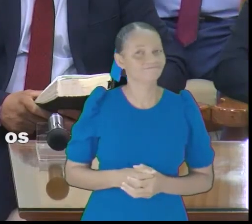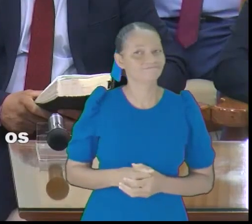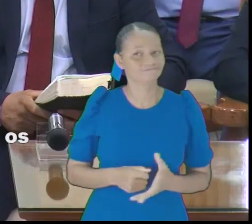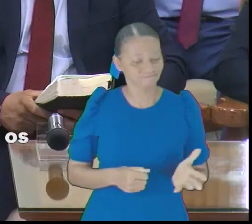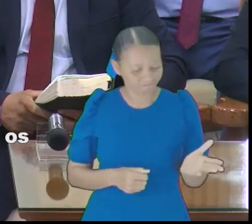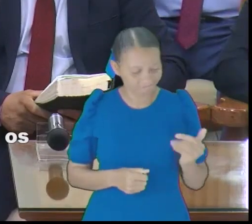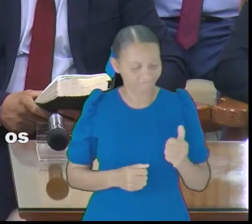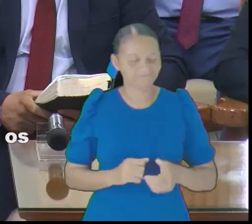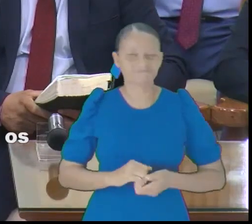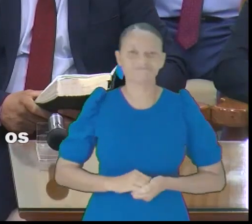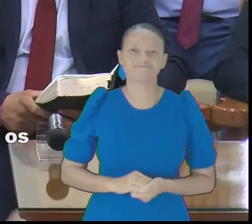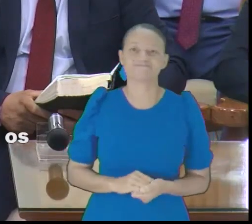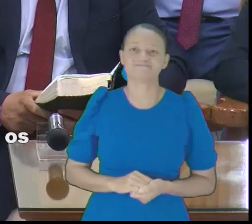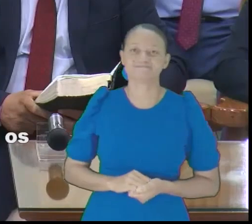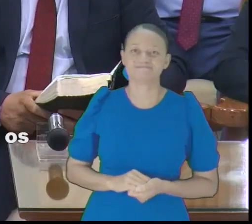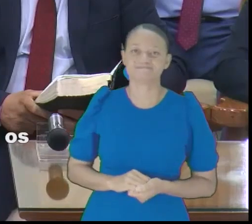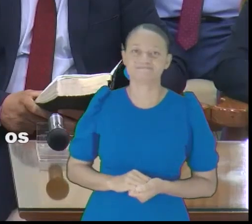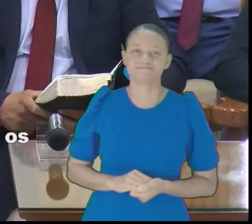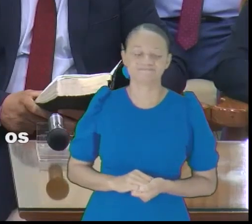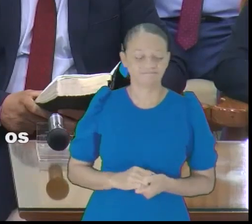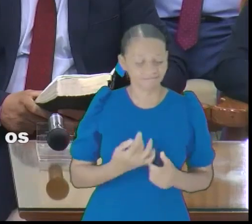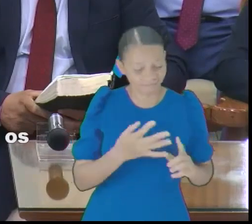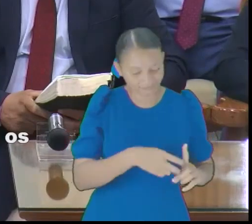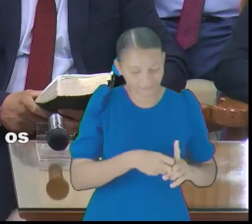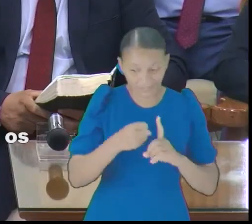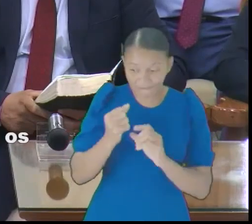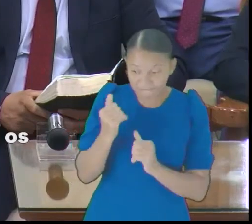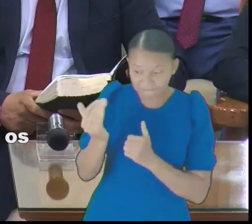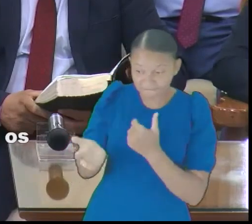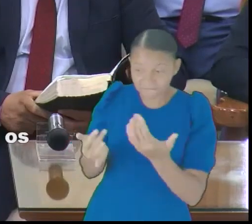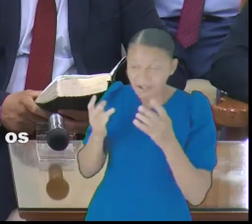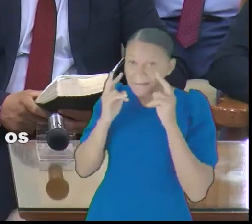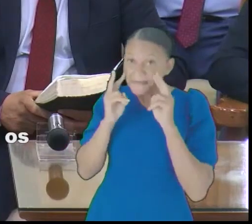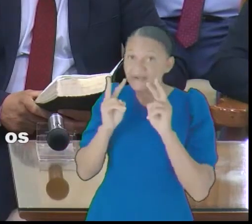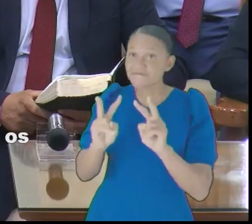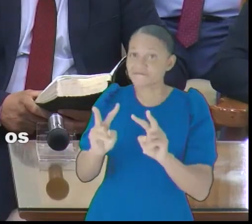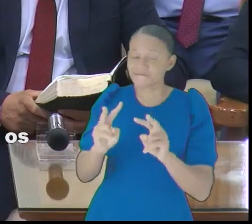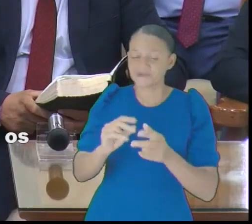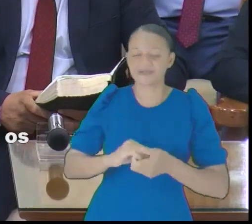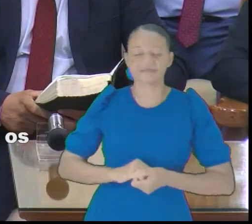vem cá, deixa eu te levar lá para fora para você ver uma coisa.